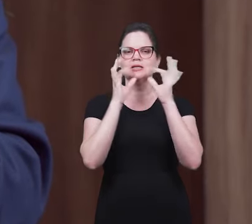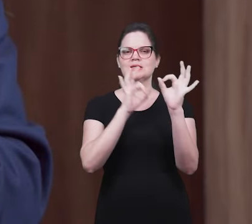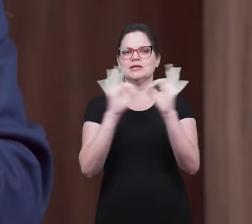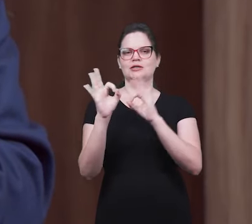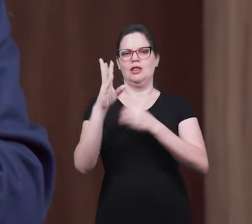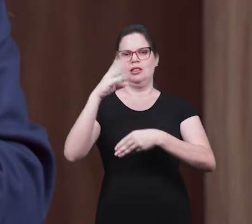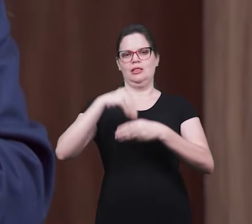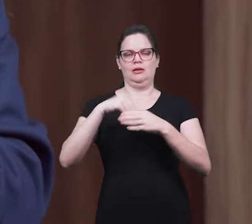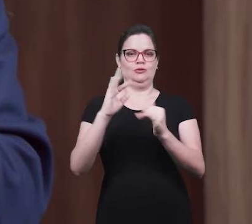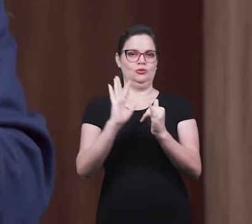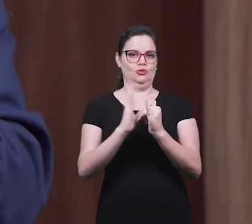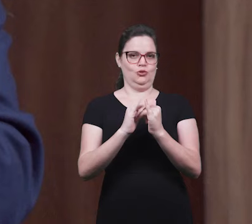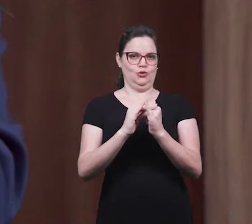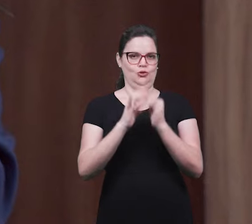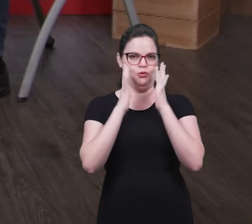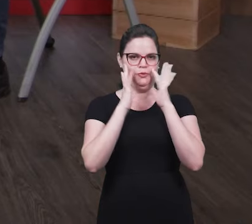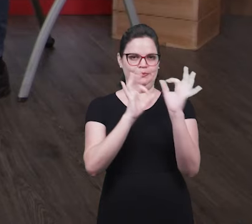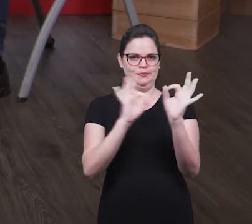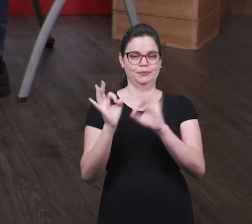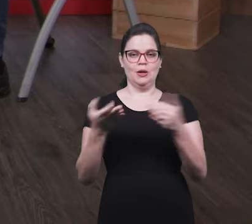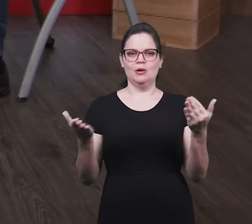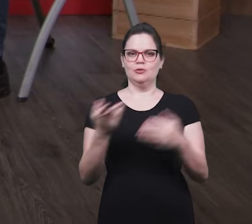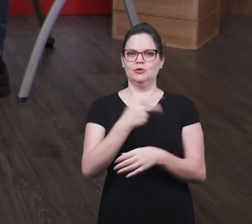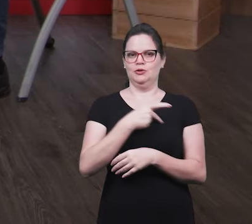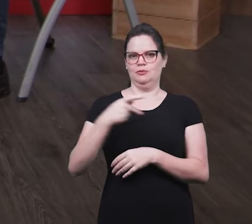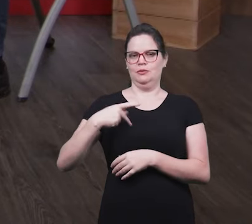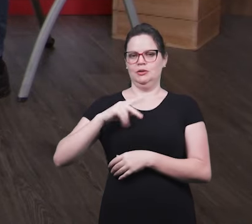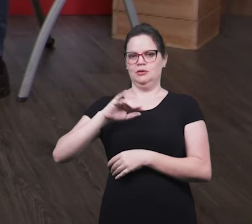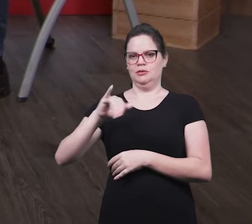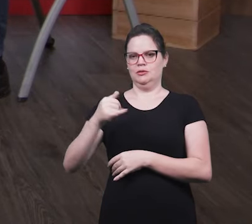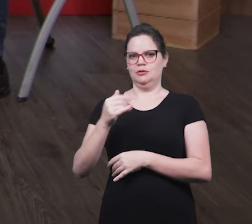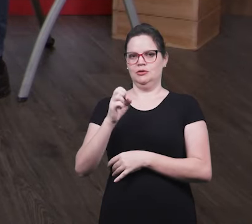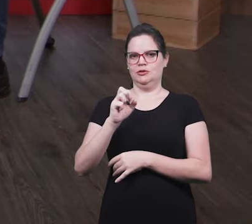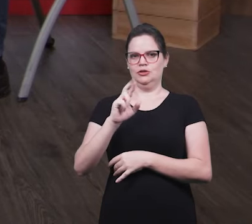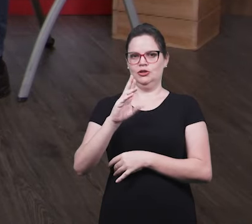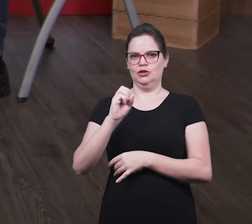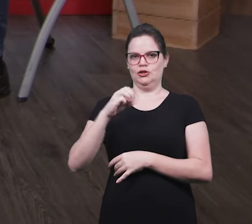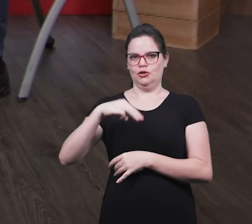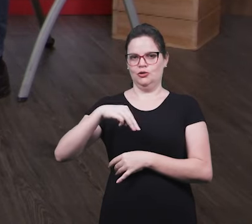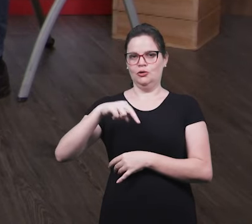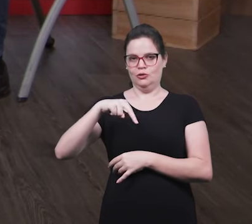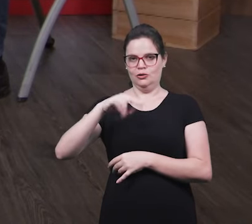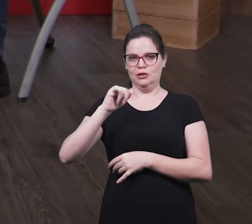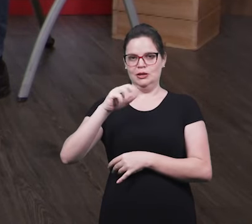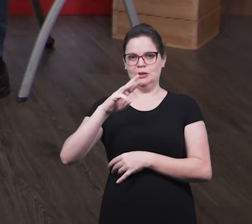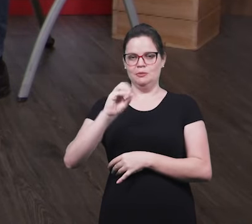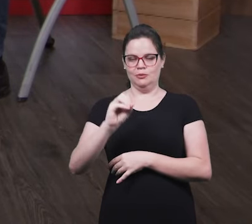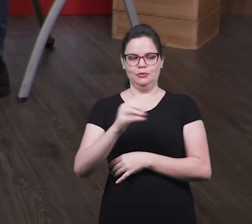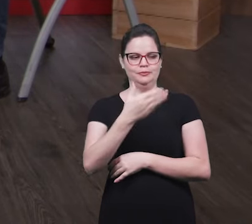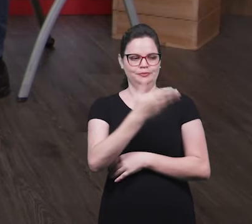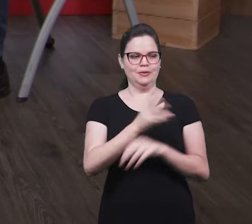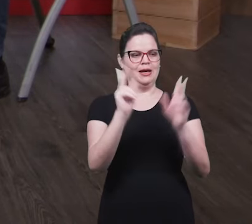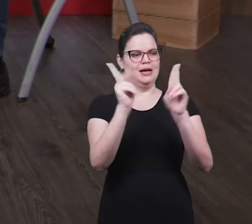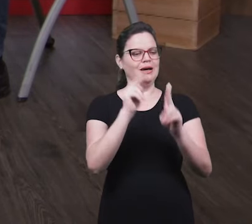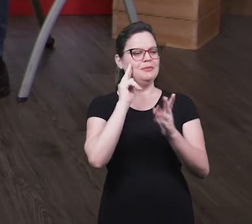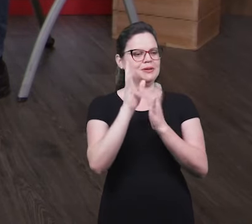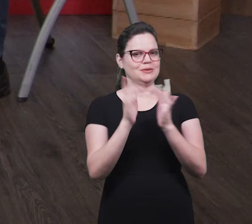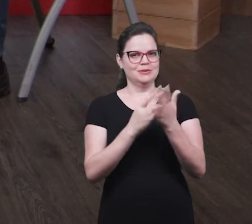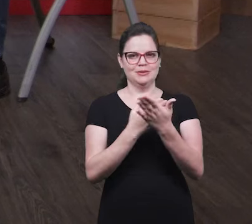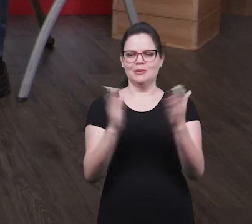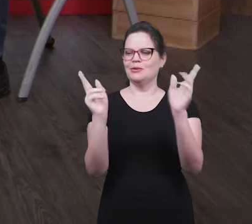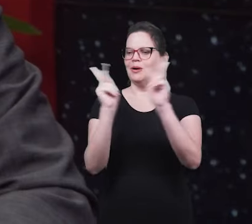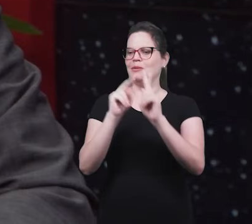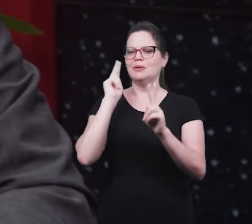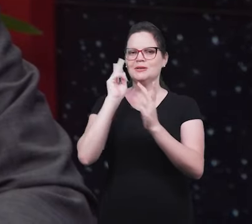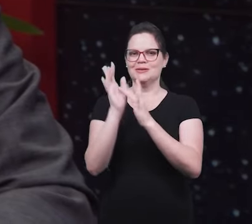canal no YouTube. Estamos aqui hoje com os pastores Jerônimo Silva, a paz do Senhor. Paz do Senhor, pastor Sérgio, pastor